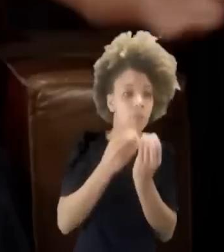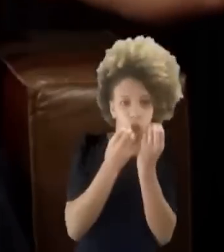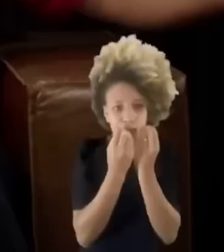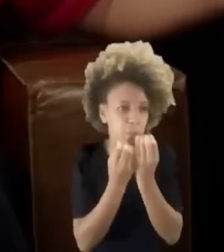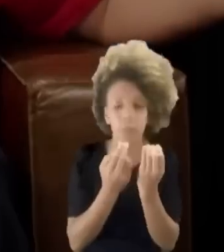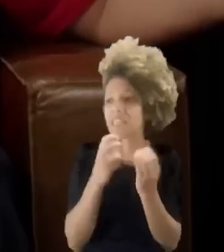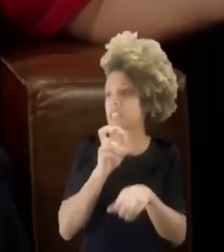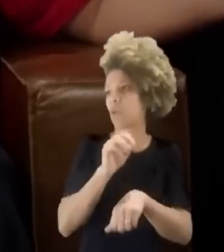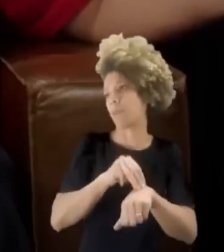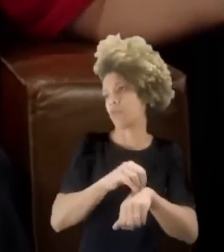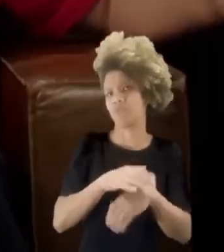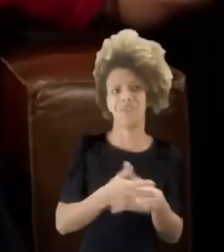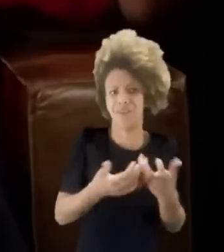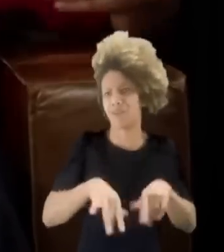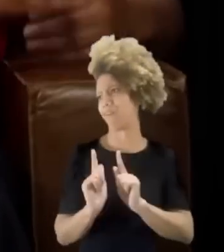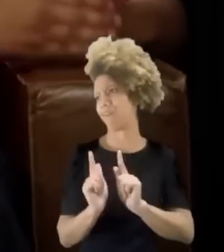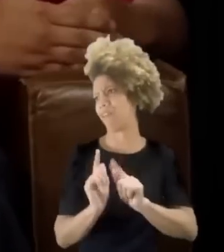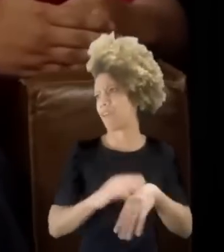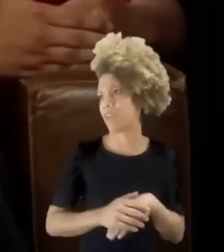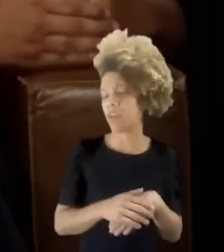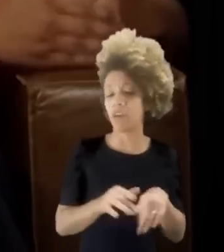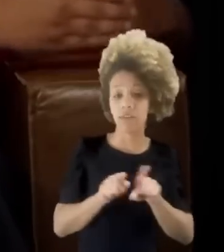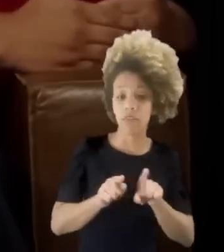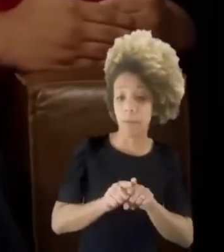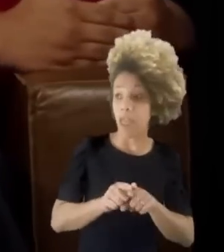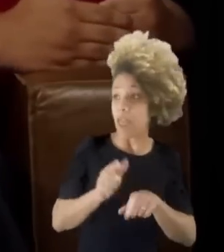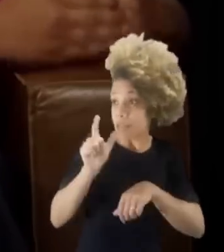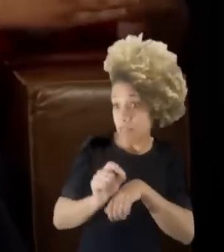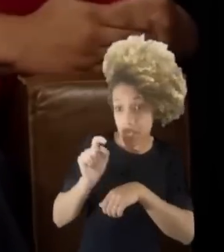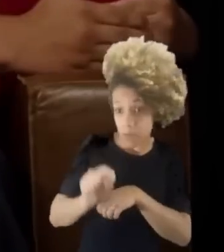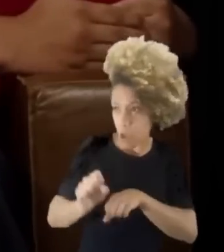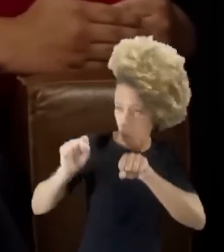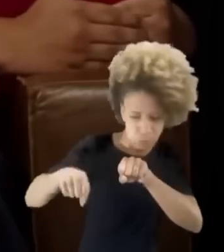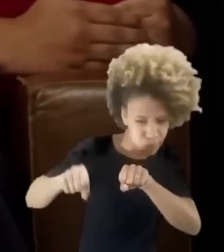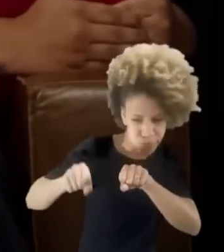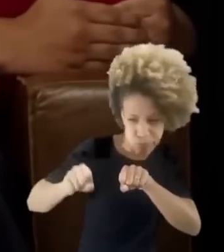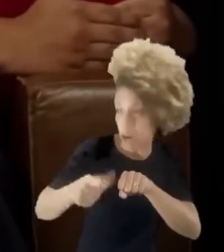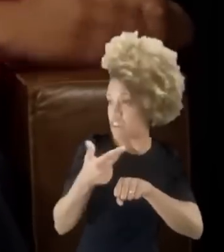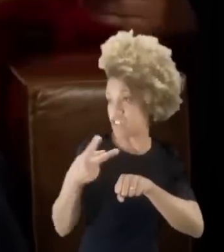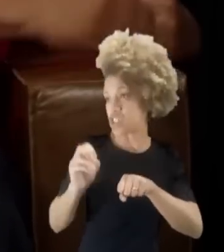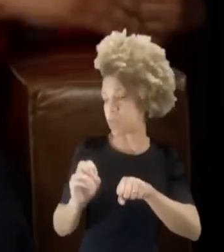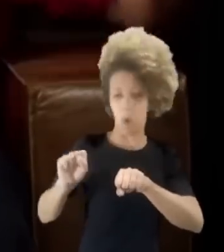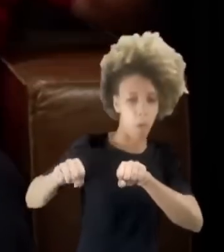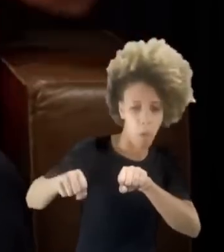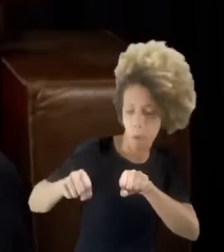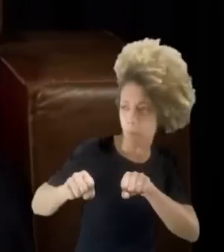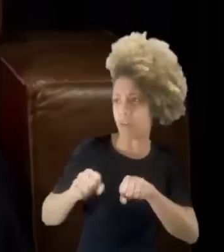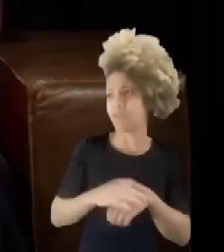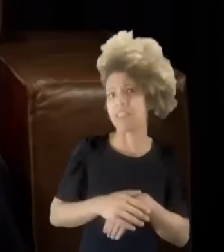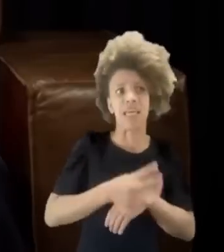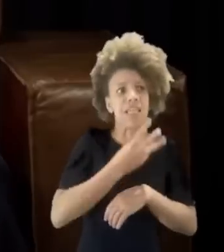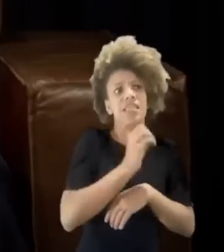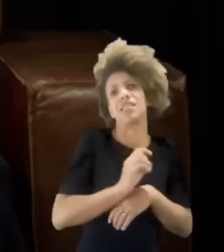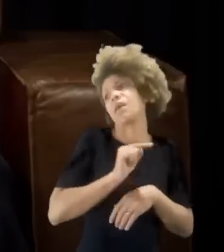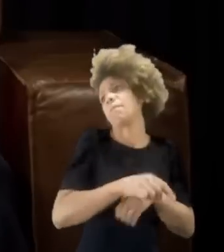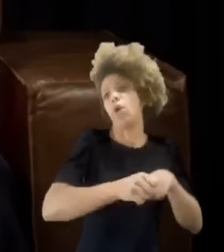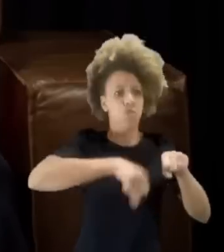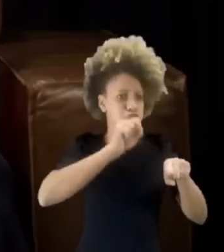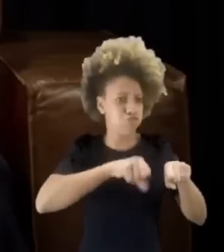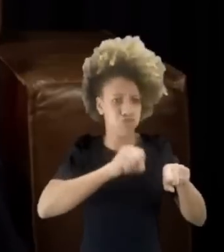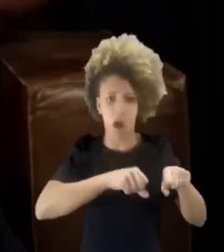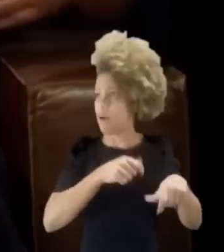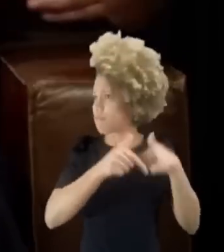ele não vai querer ouvir falar de greve e mesmo que se você colocar 10.000 motoboy na Rua 20 mil na rua vai ter outros 30.000 motoboy